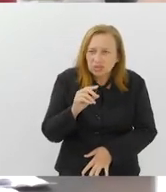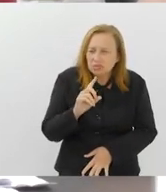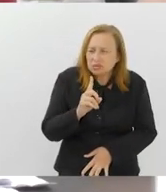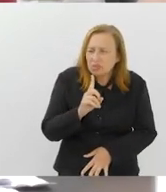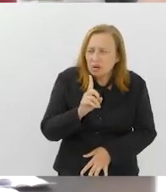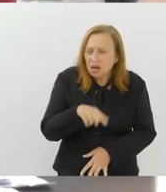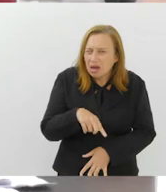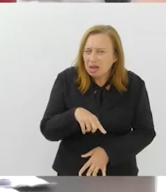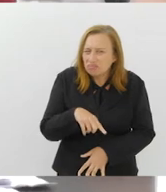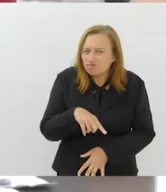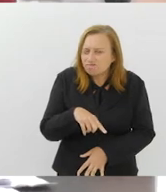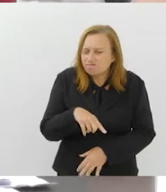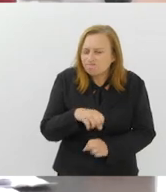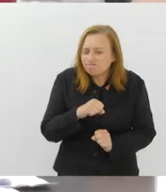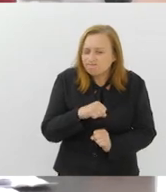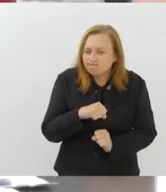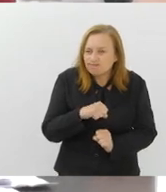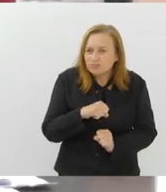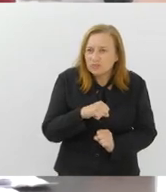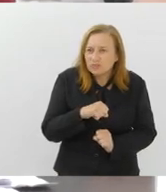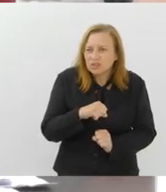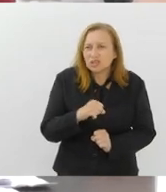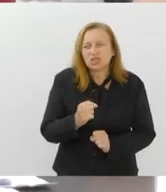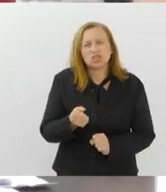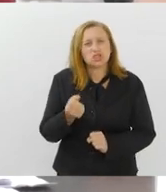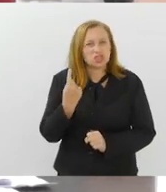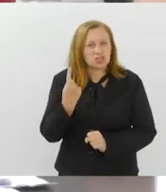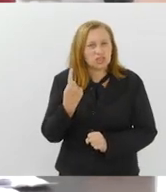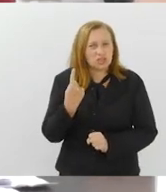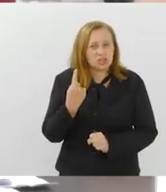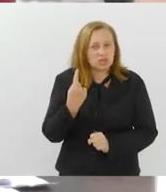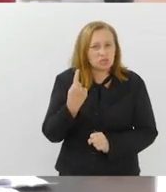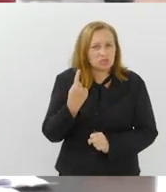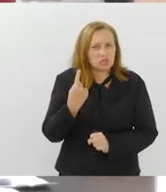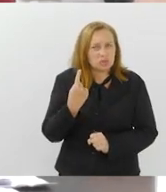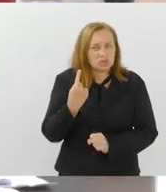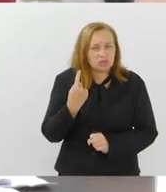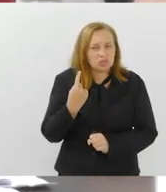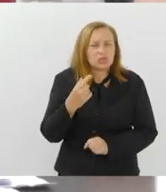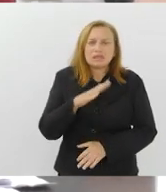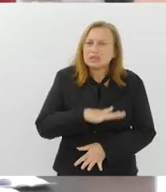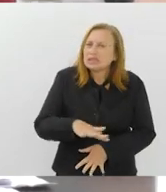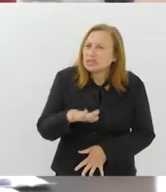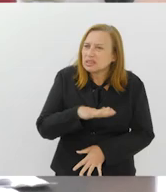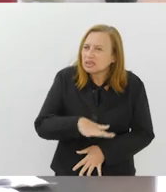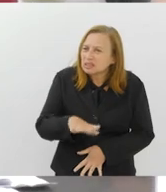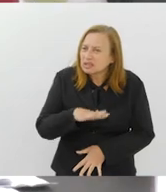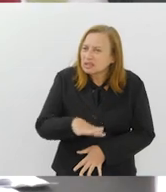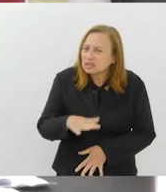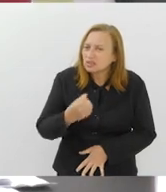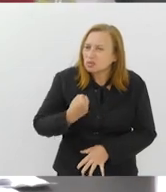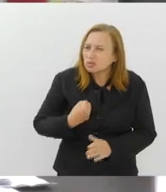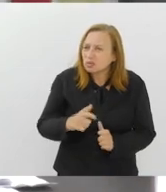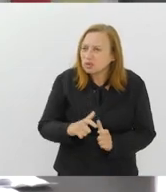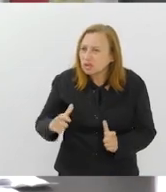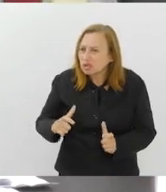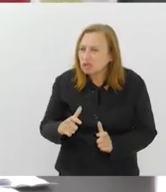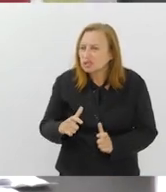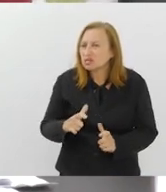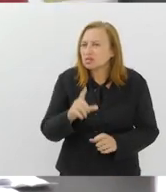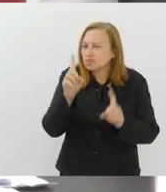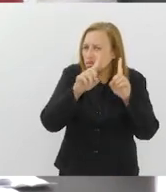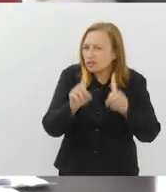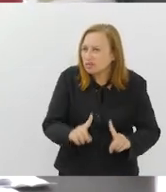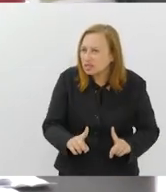mínimo, uma coincidência mórbida que sejam estas crianças, e a maioria delas com